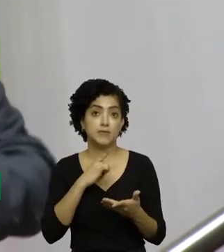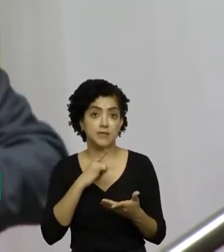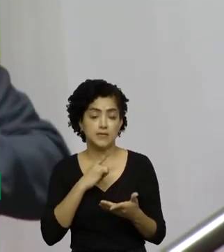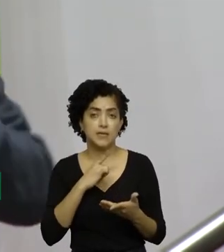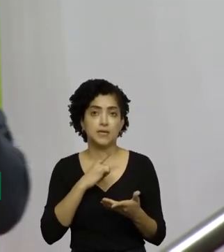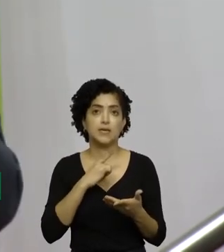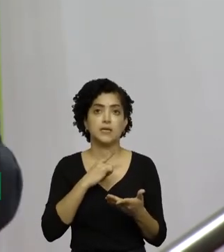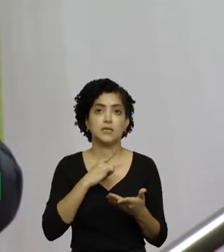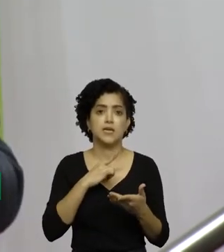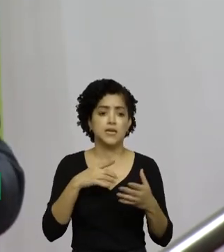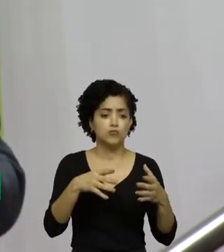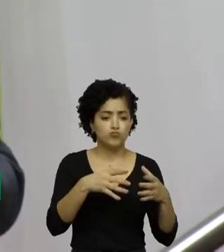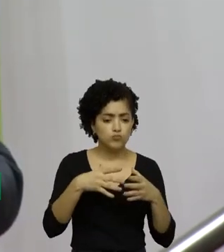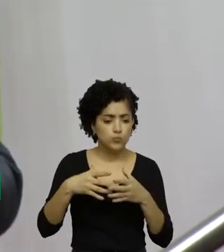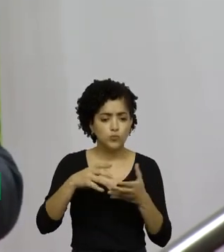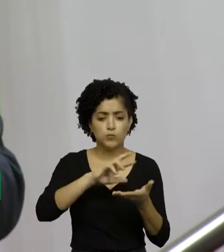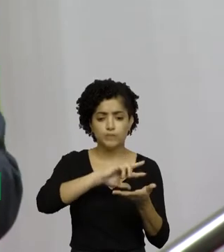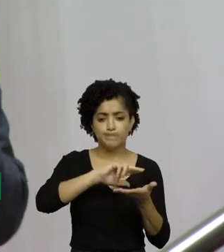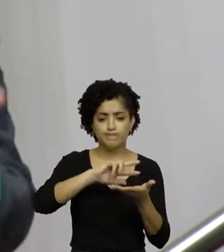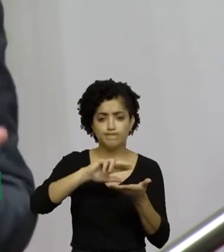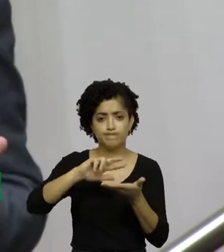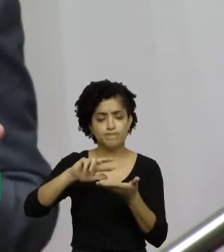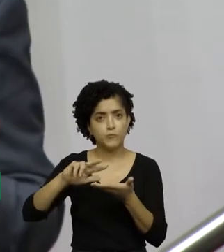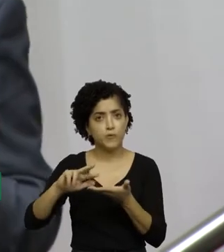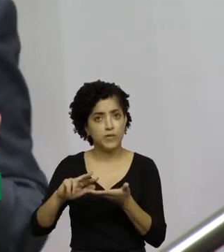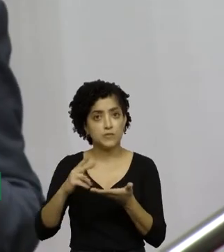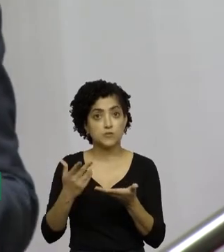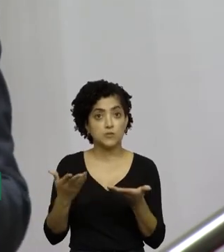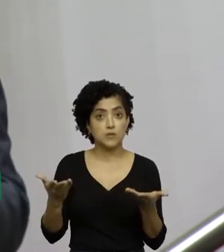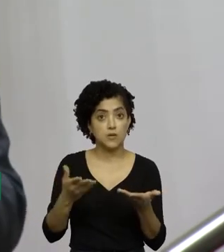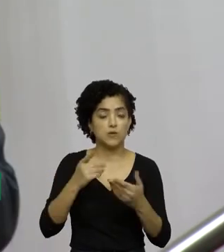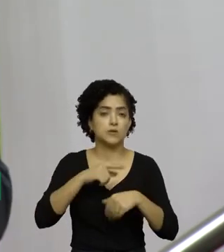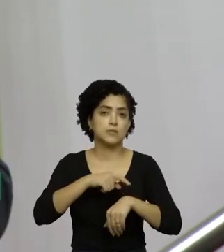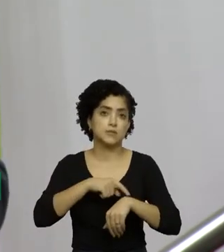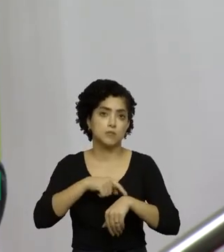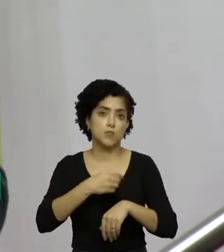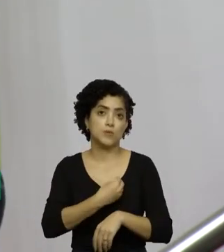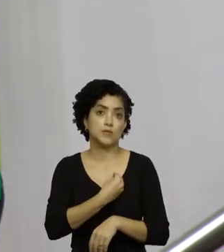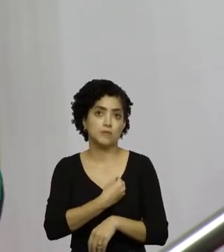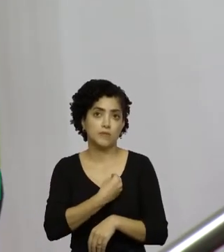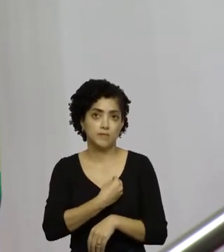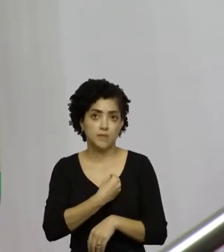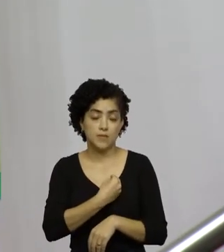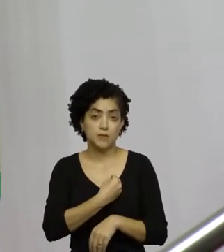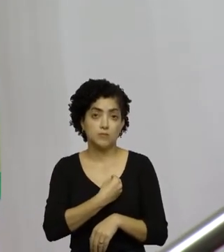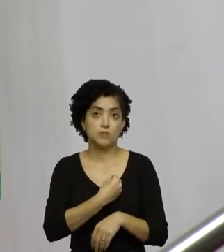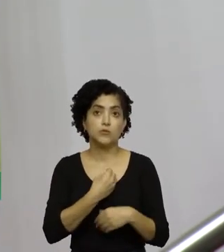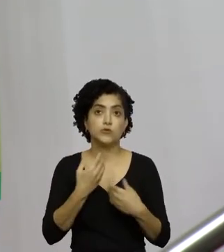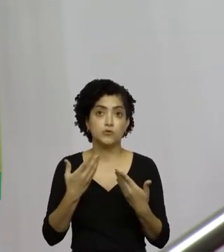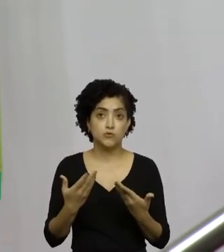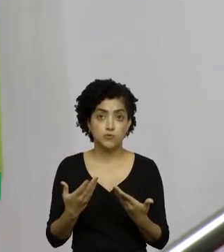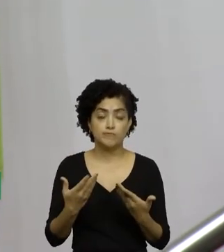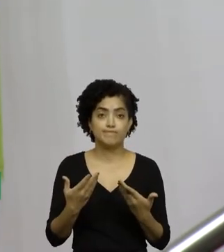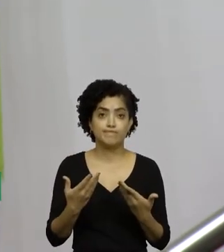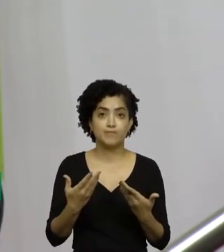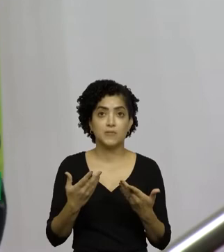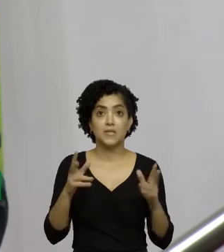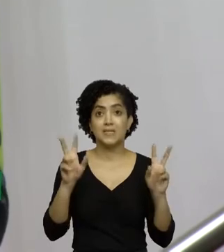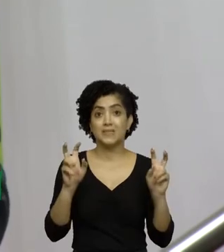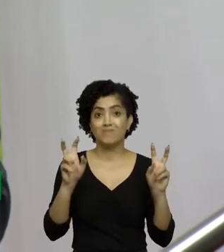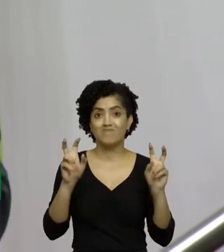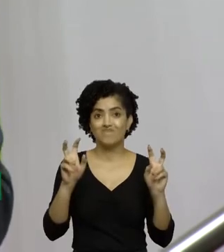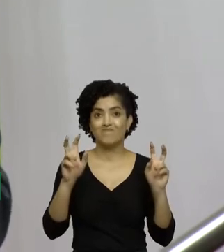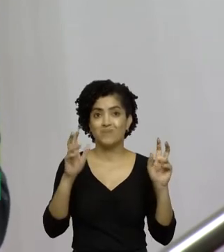esse conjunto deste momento que nós vivemos, que é também as questões que envolvem o